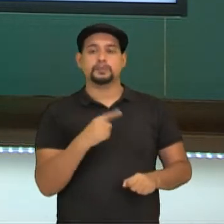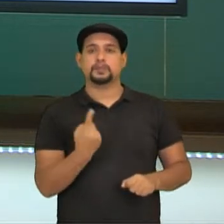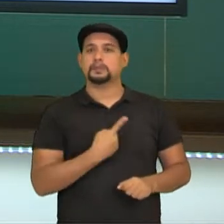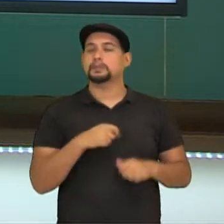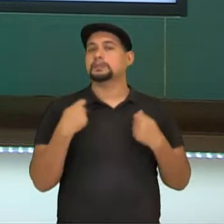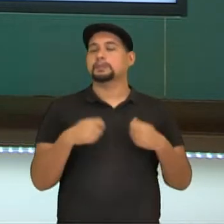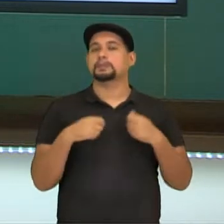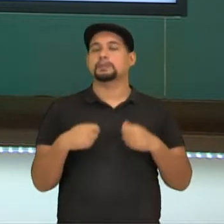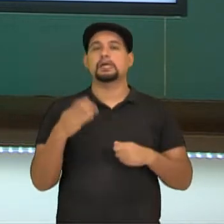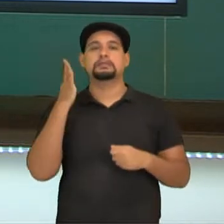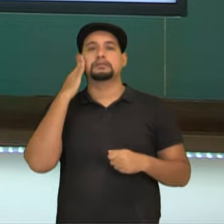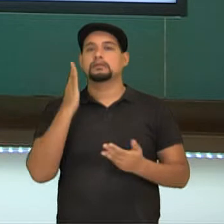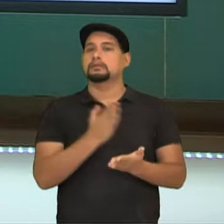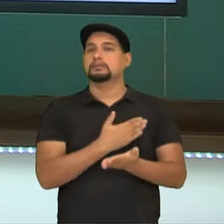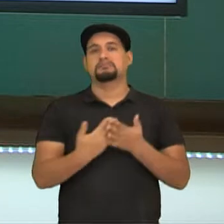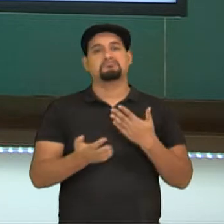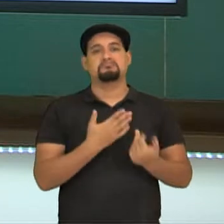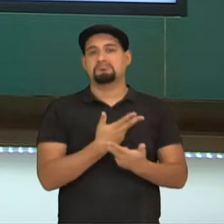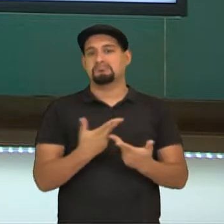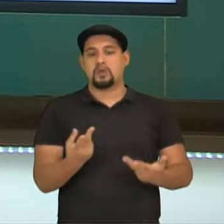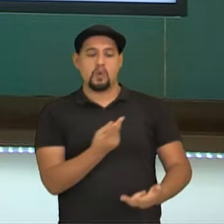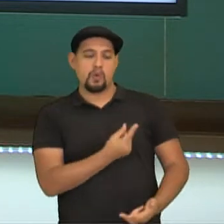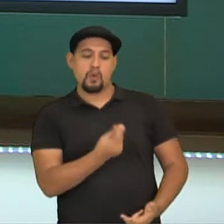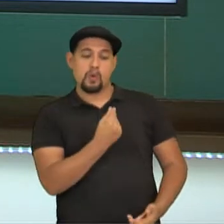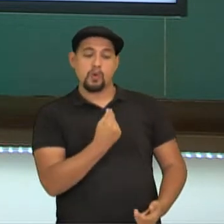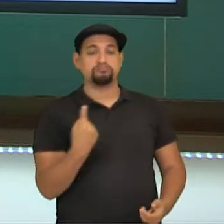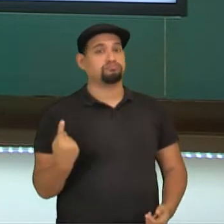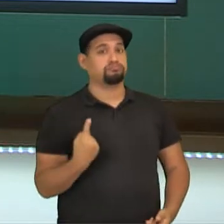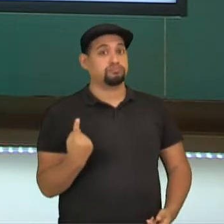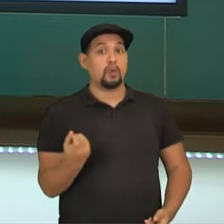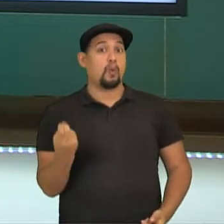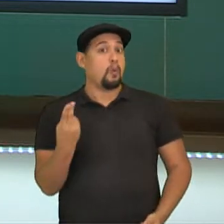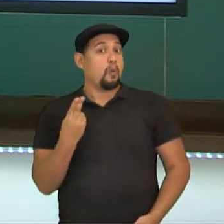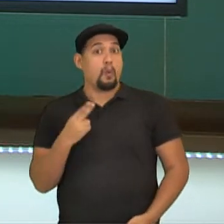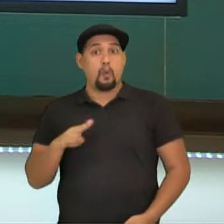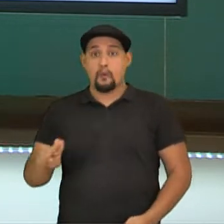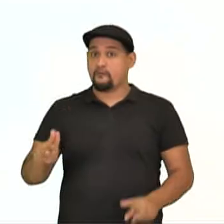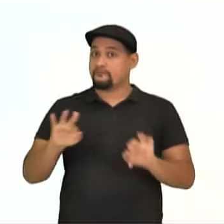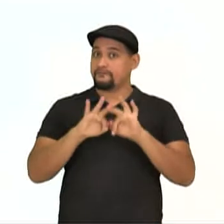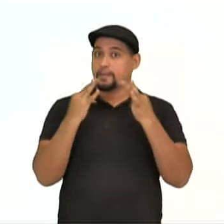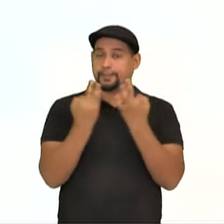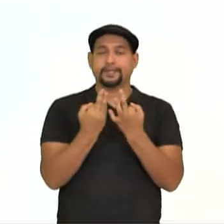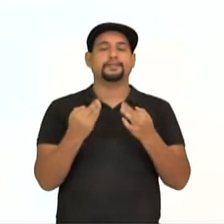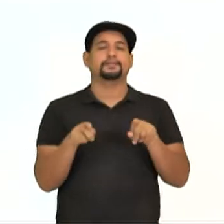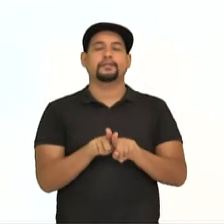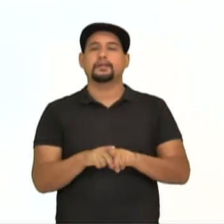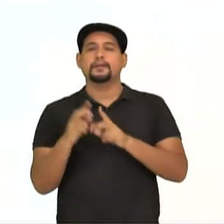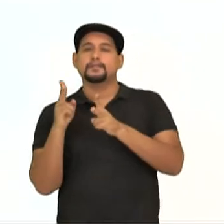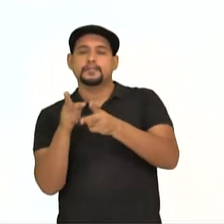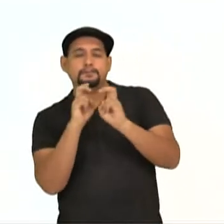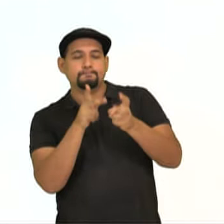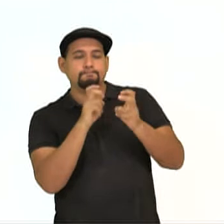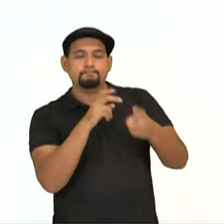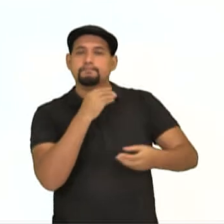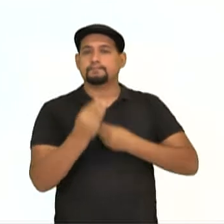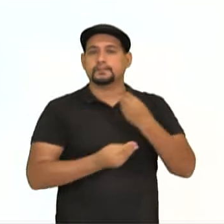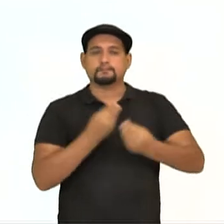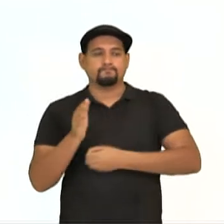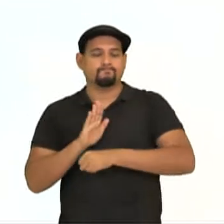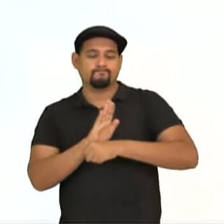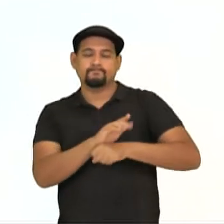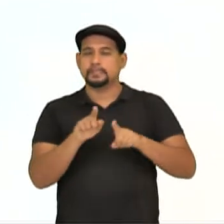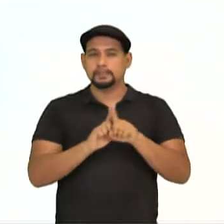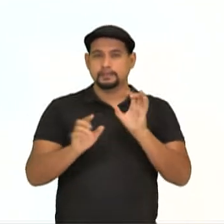que ter em qualquer tipo de orçamento, seja ele individual ou familiar, né? Vamos identificar as maneiras de contribuir para